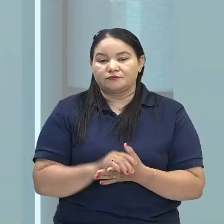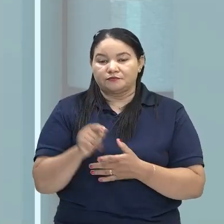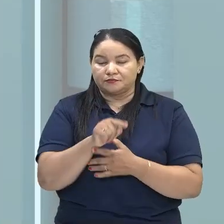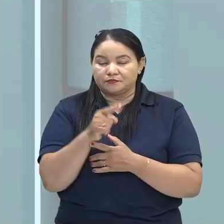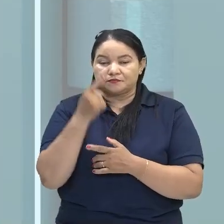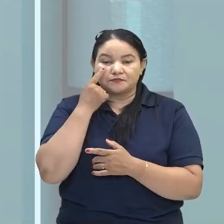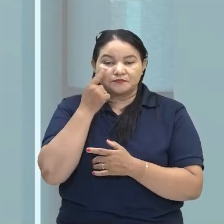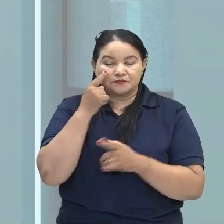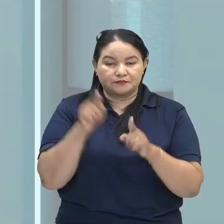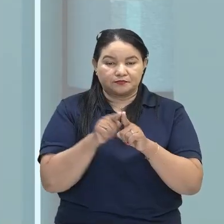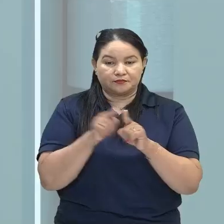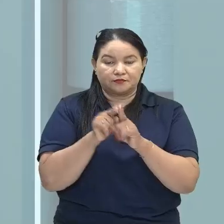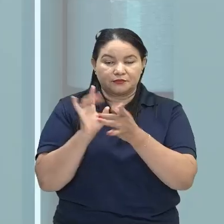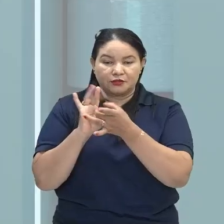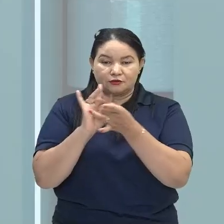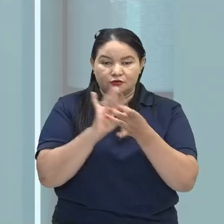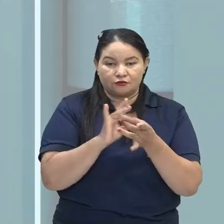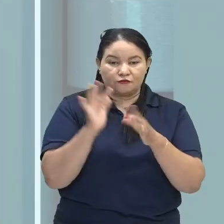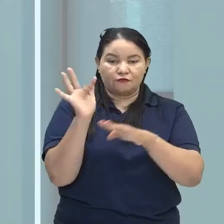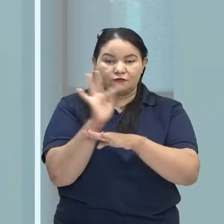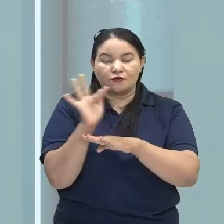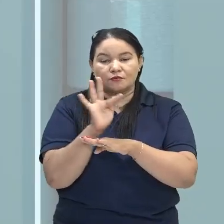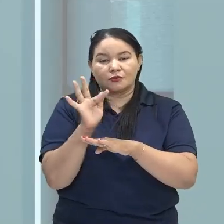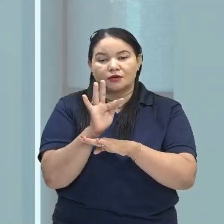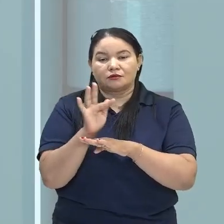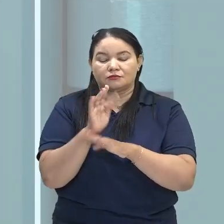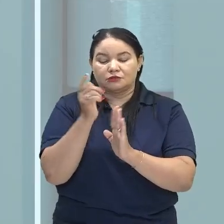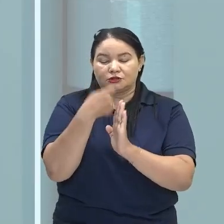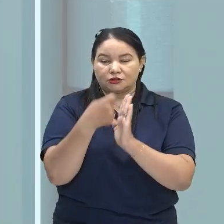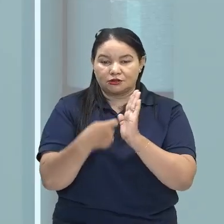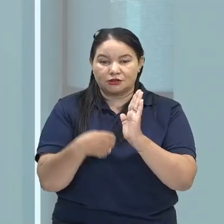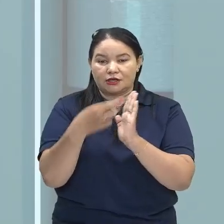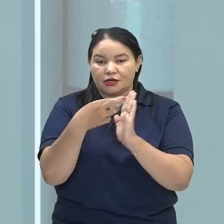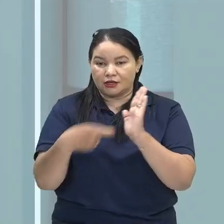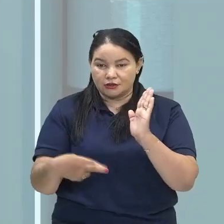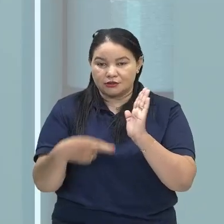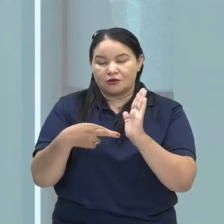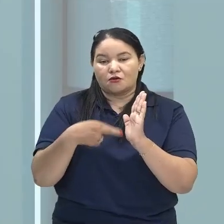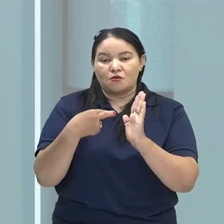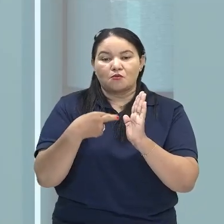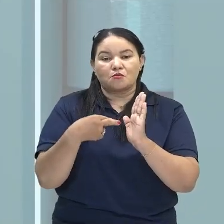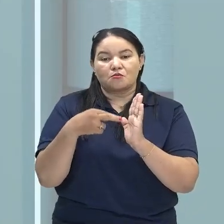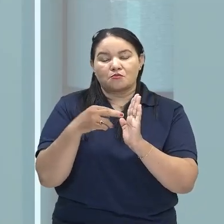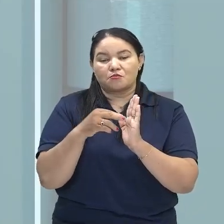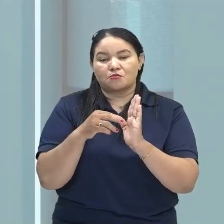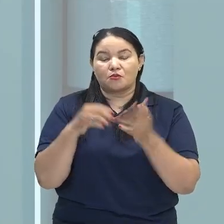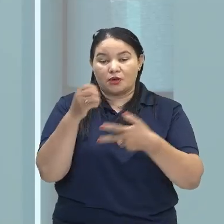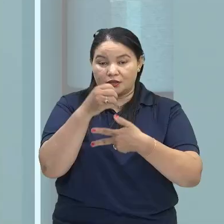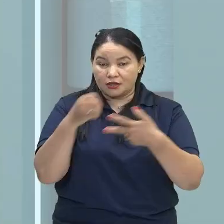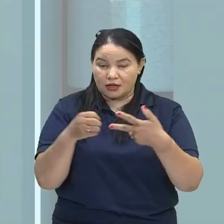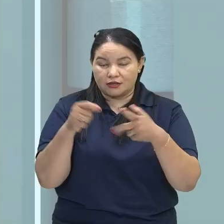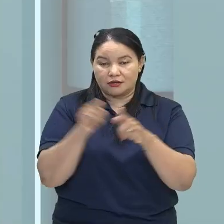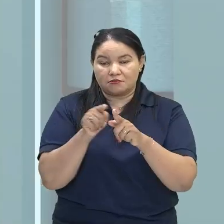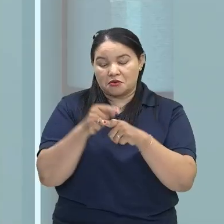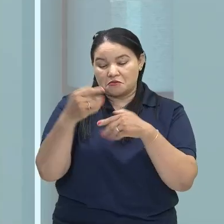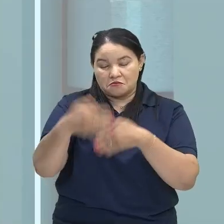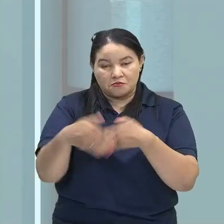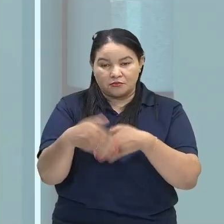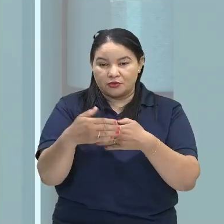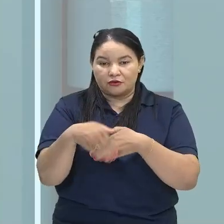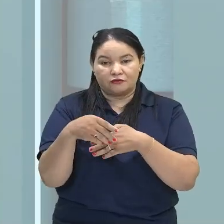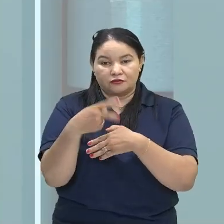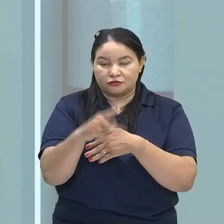em contextos formais, como na escrita de uma redação para o Enem, na prova que você faz aí na